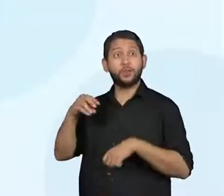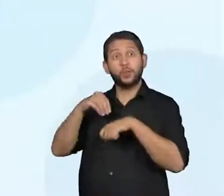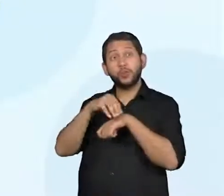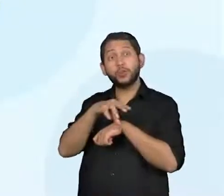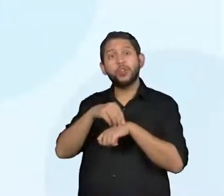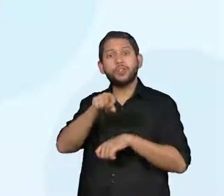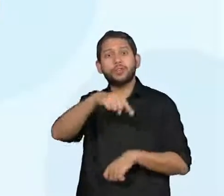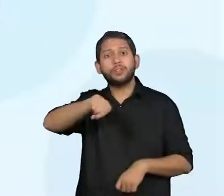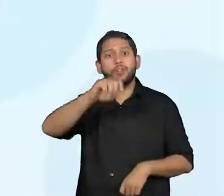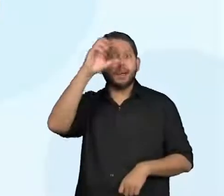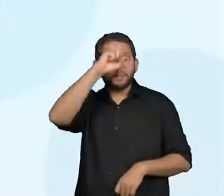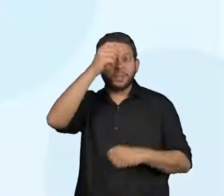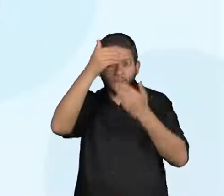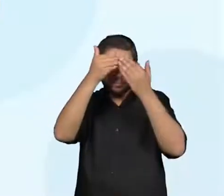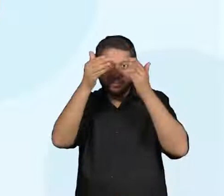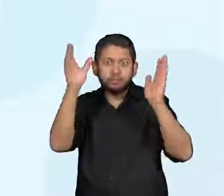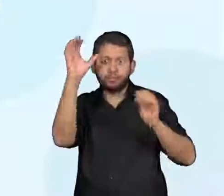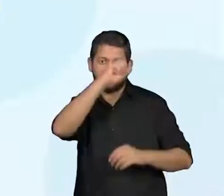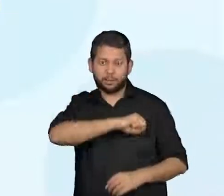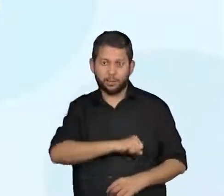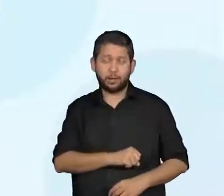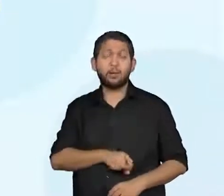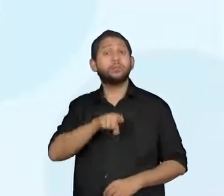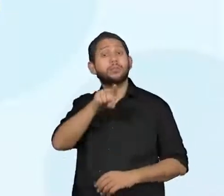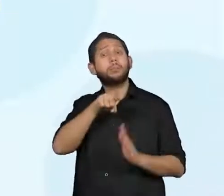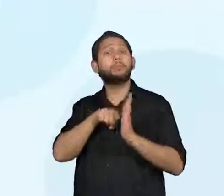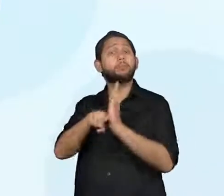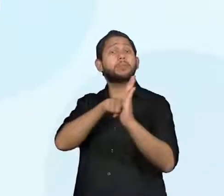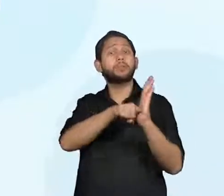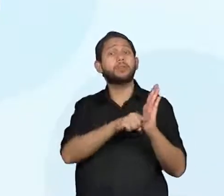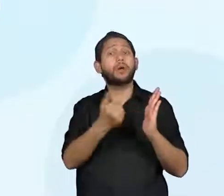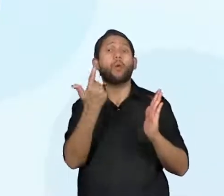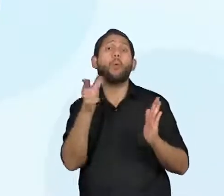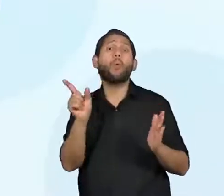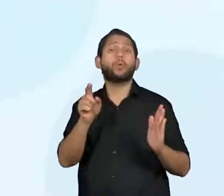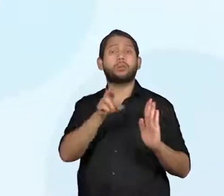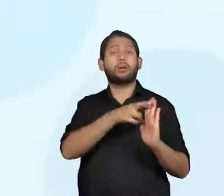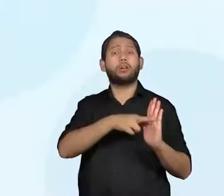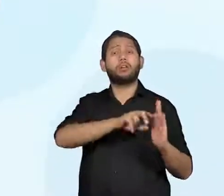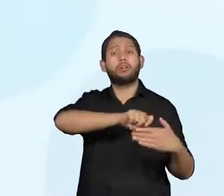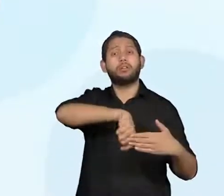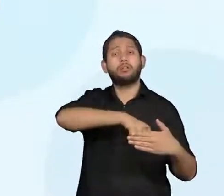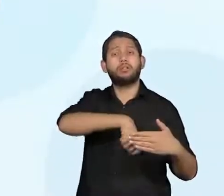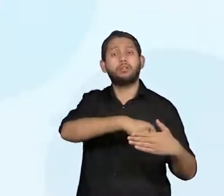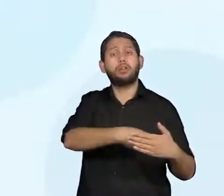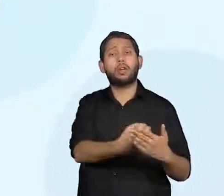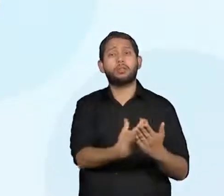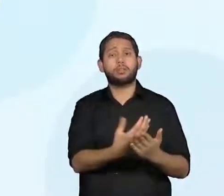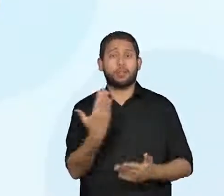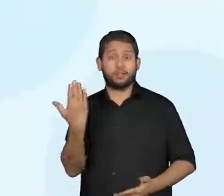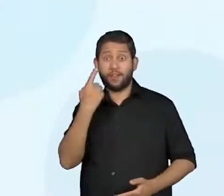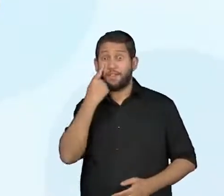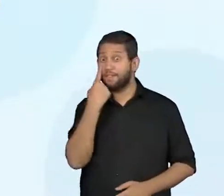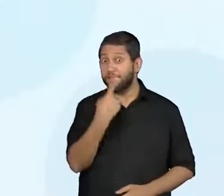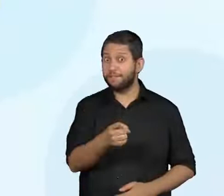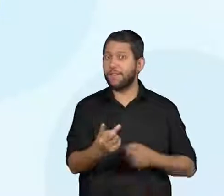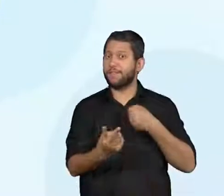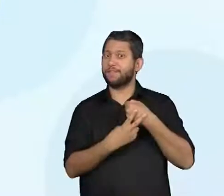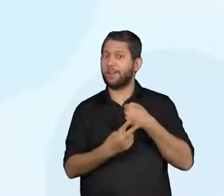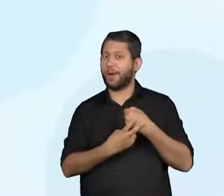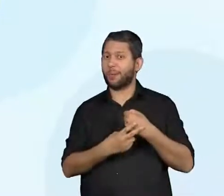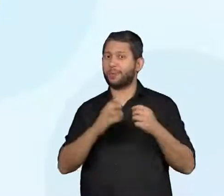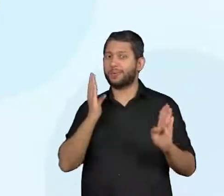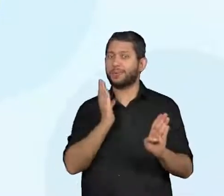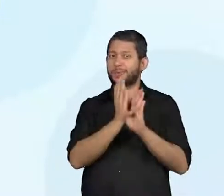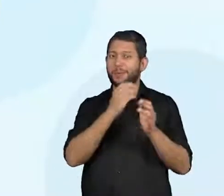o conhecimento deles. Pesquise outras receitas e identifique os verbos no infinitivo e imperativo